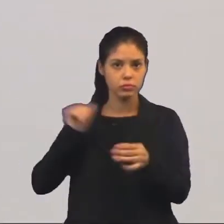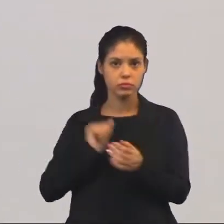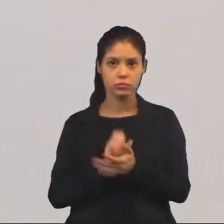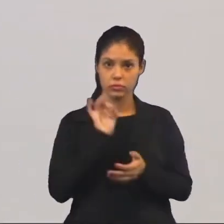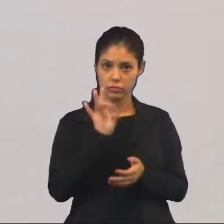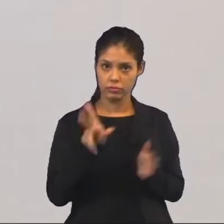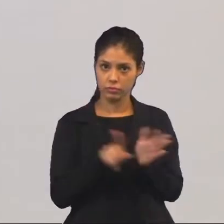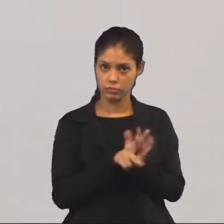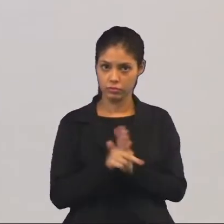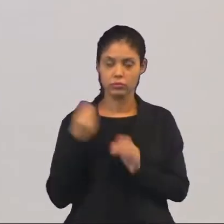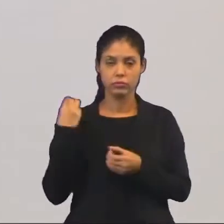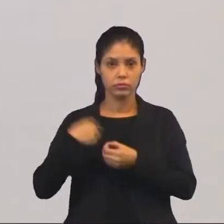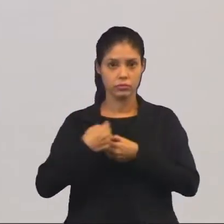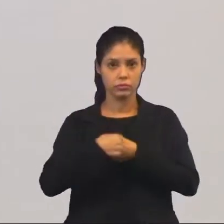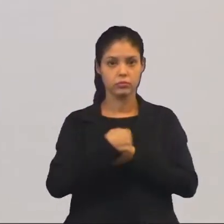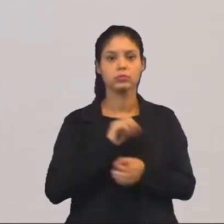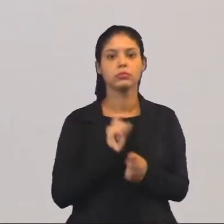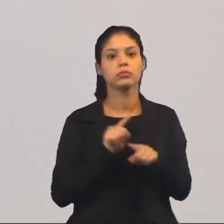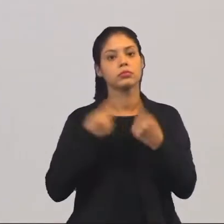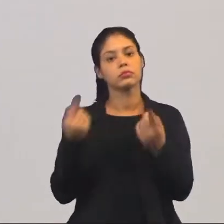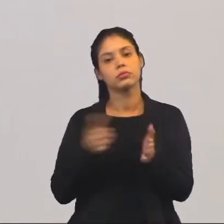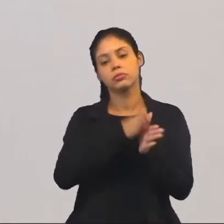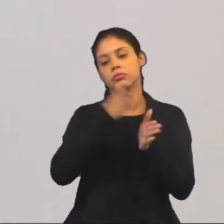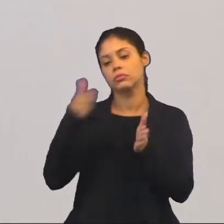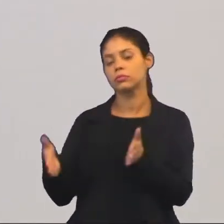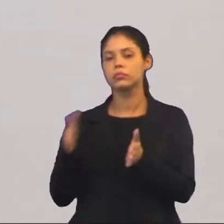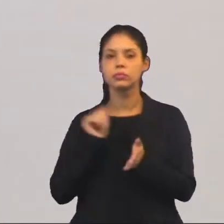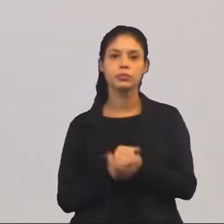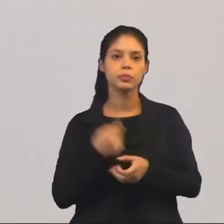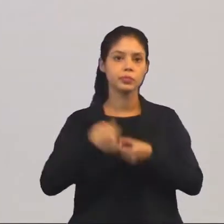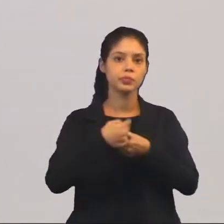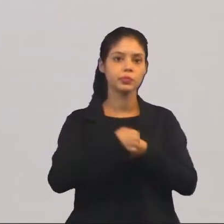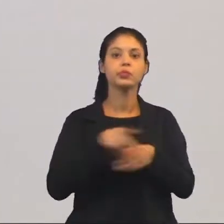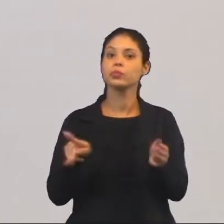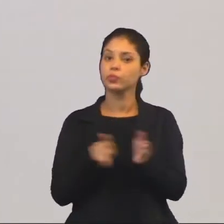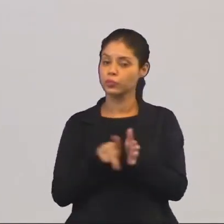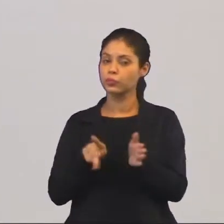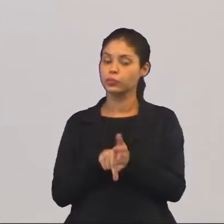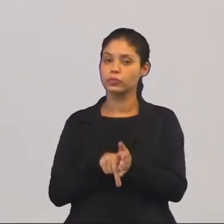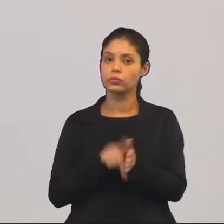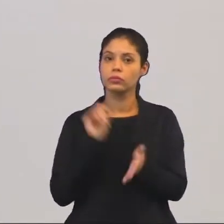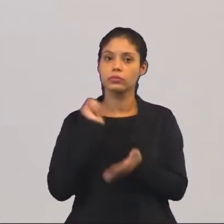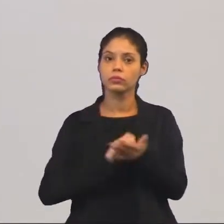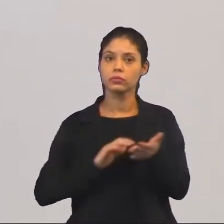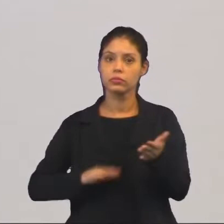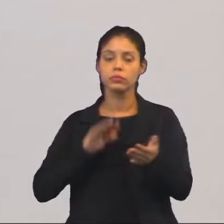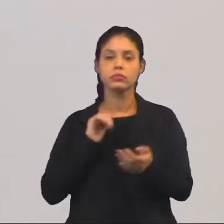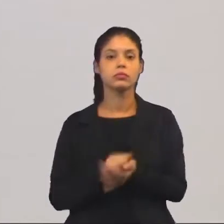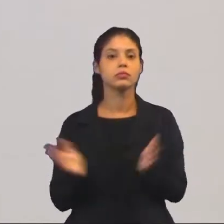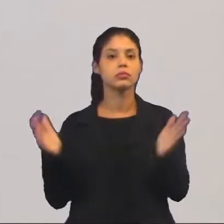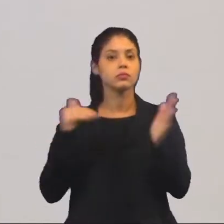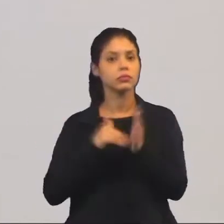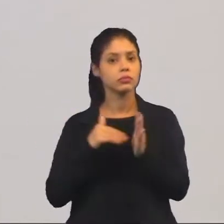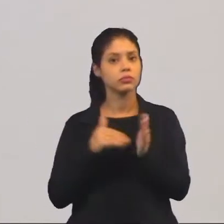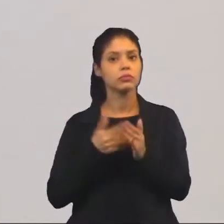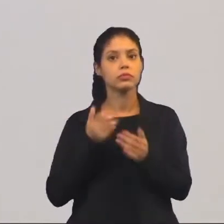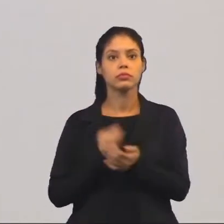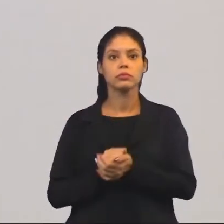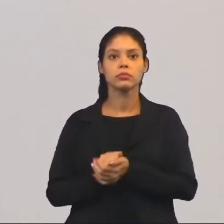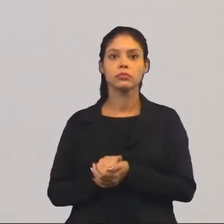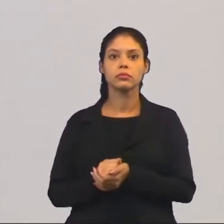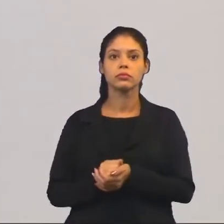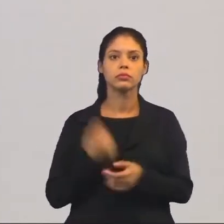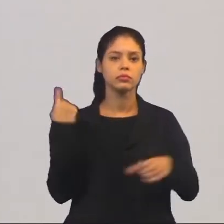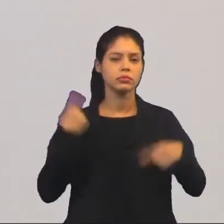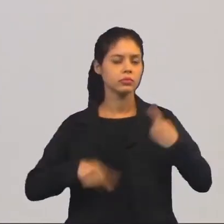apenas dependente do município, mas ela passa a tornar o município dependente dessas atividades. Até digamos assim,